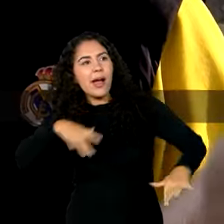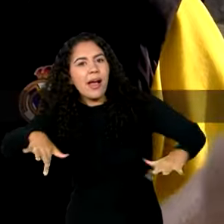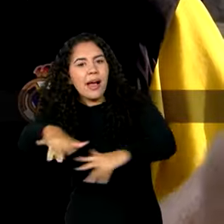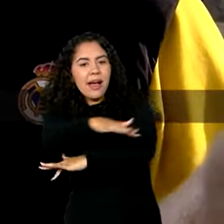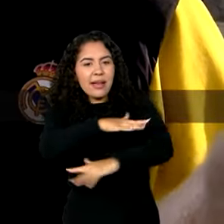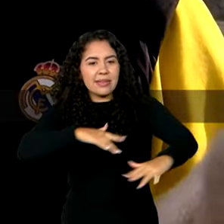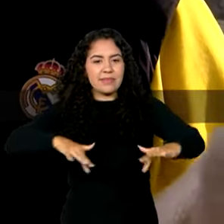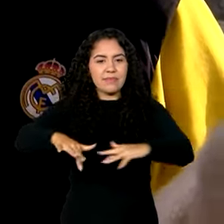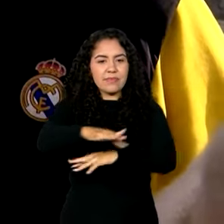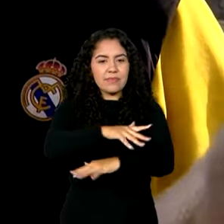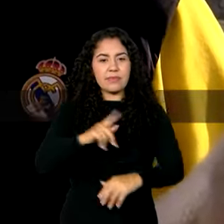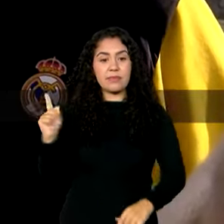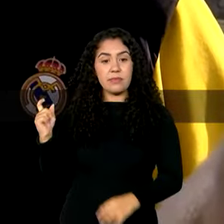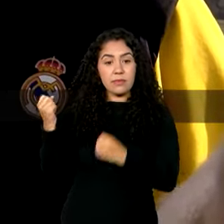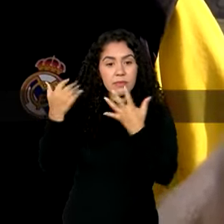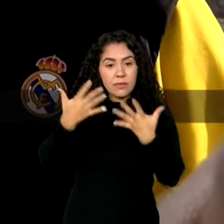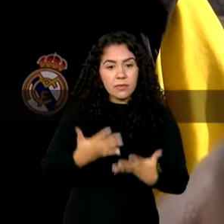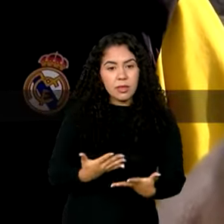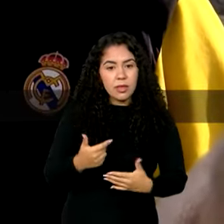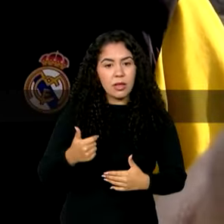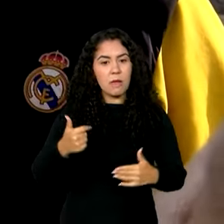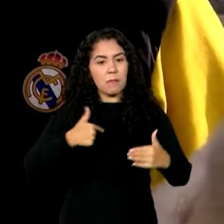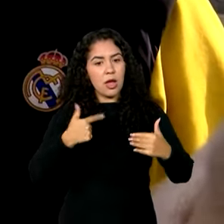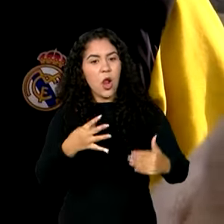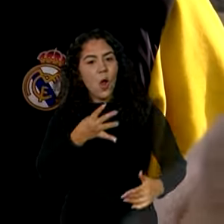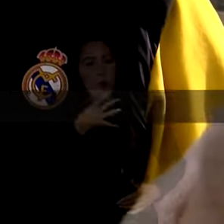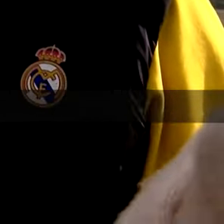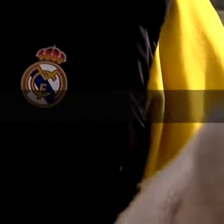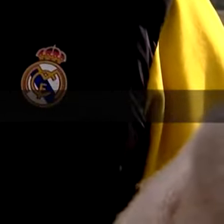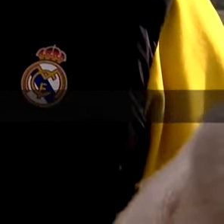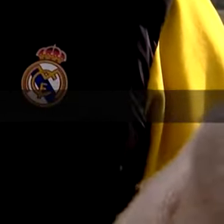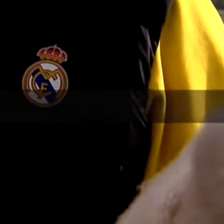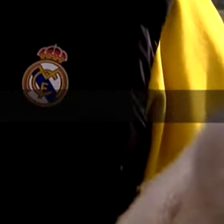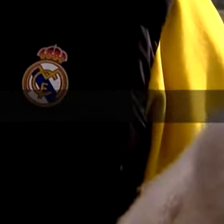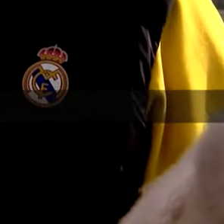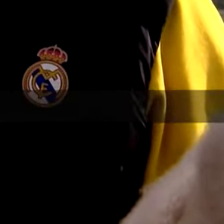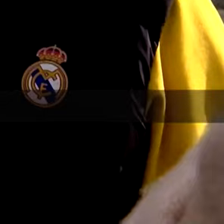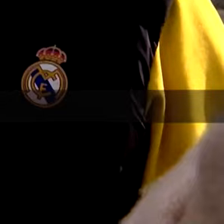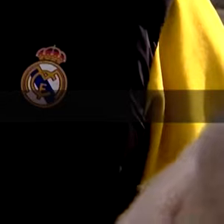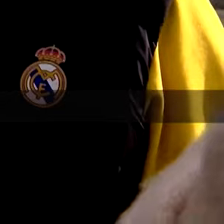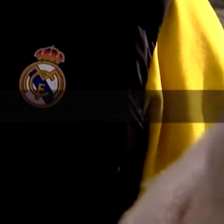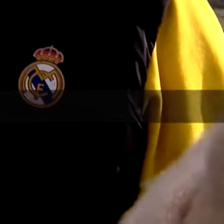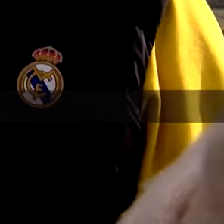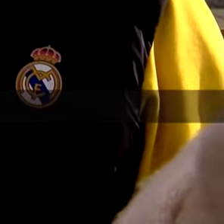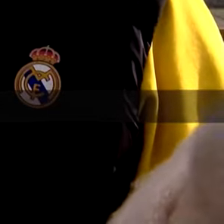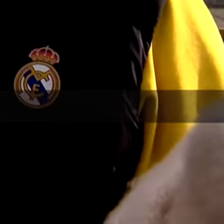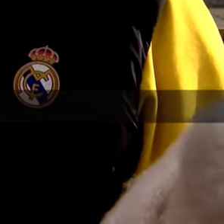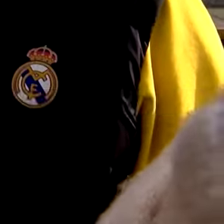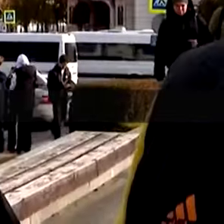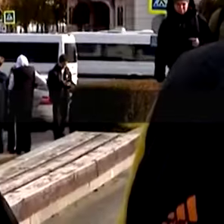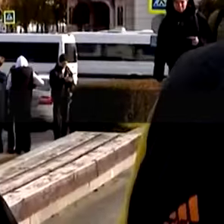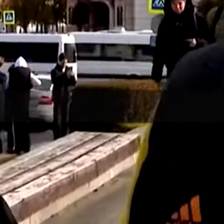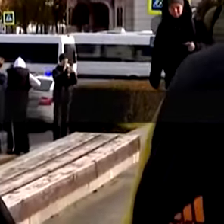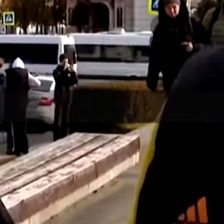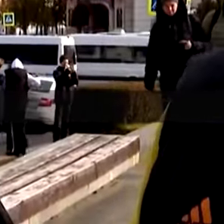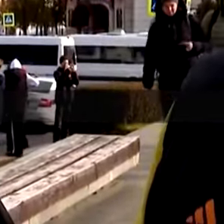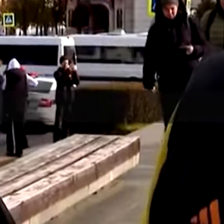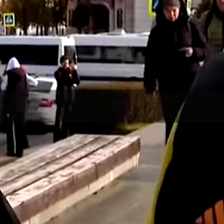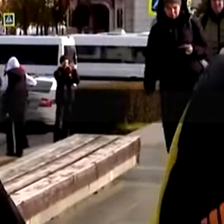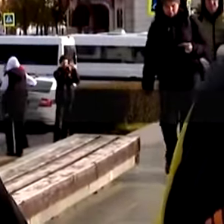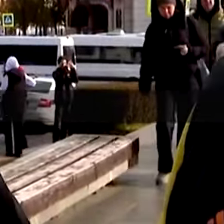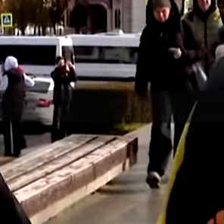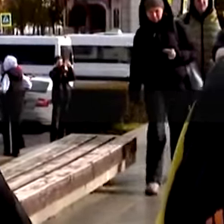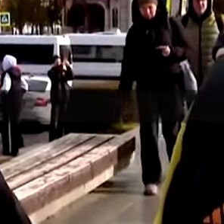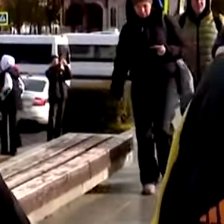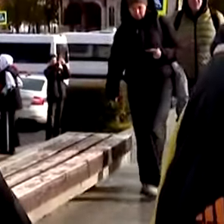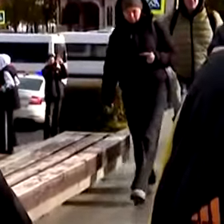first time to Kazan to see the city. And it's really beautiful and I love it very much. I see that people here